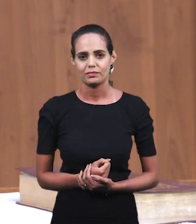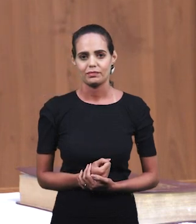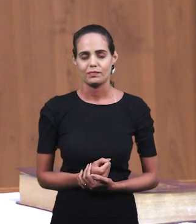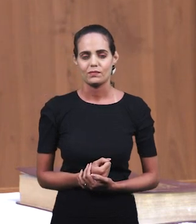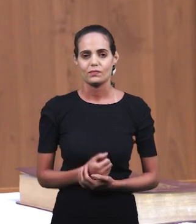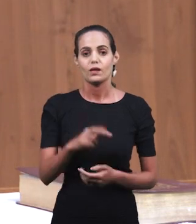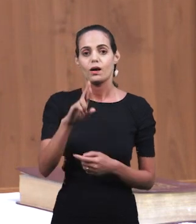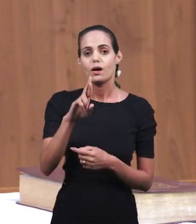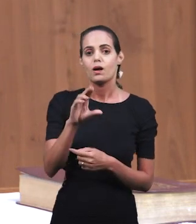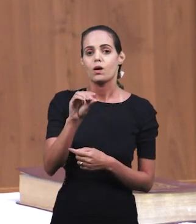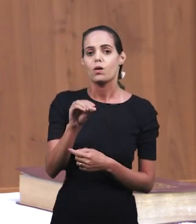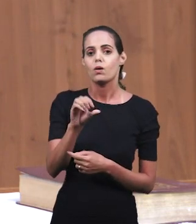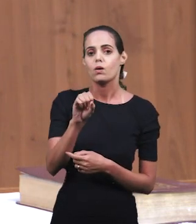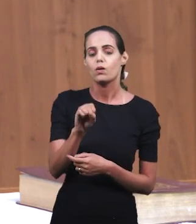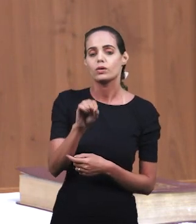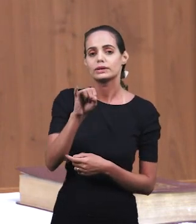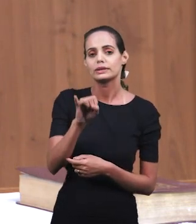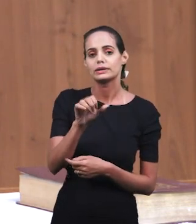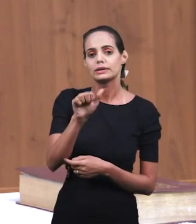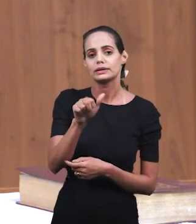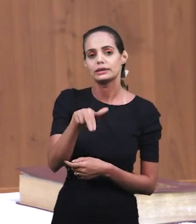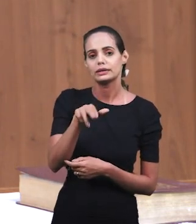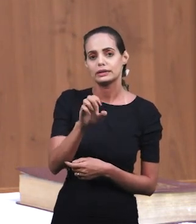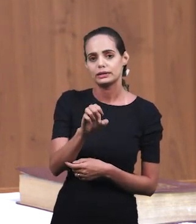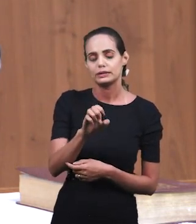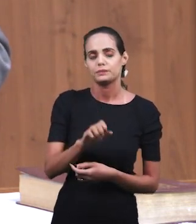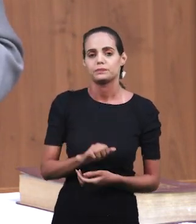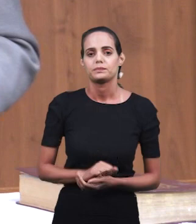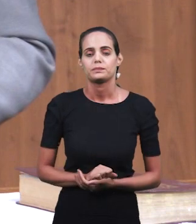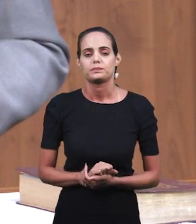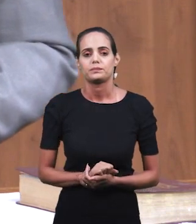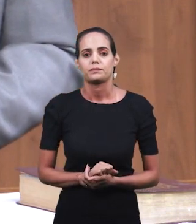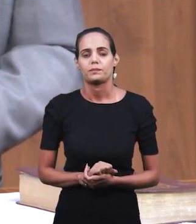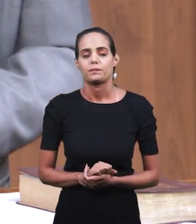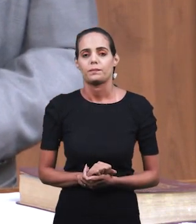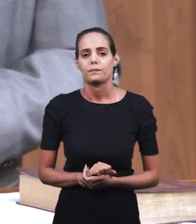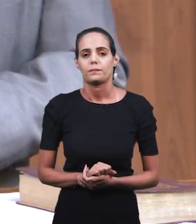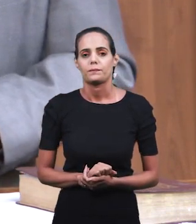vai responder a essa pergunta e depois nós veremos um comentário do